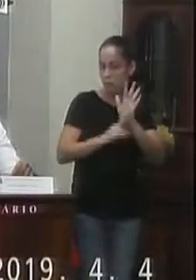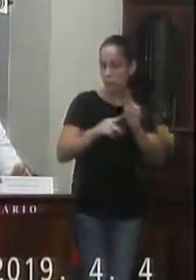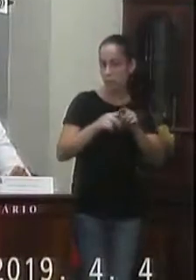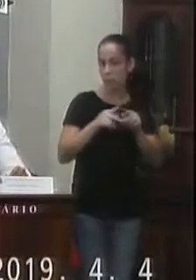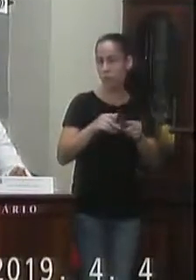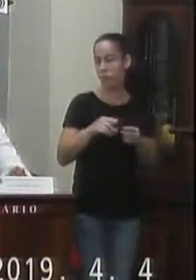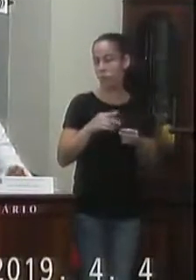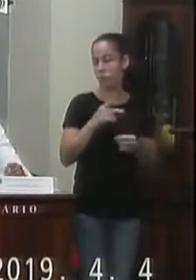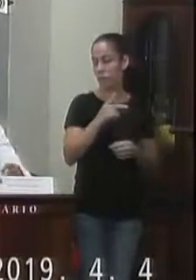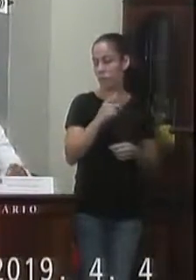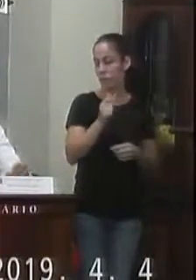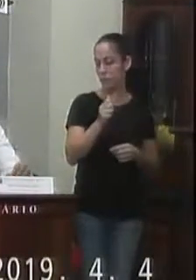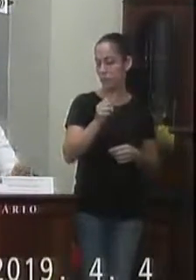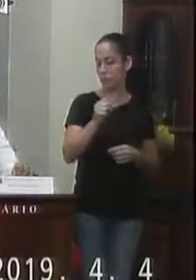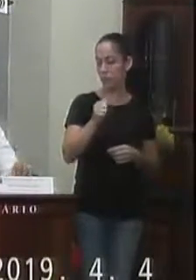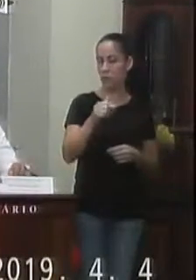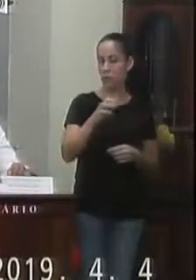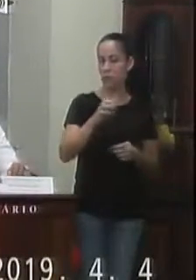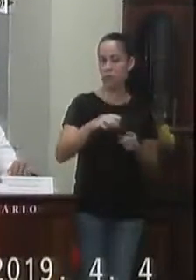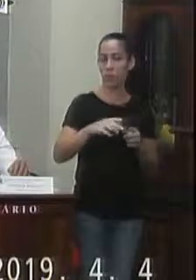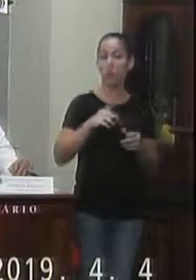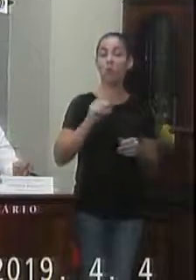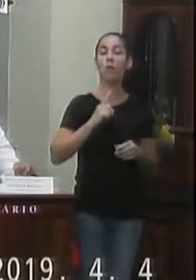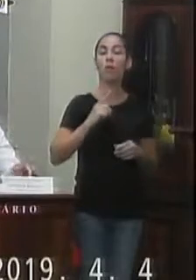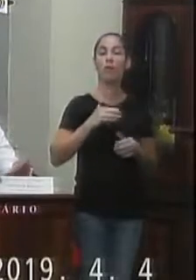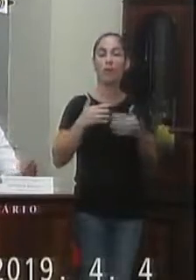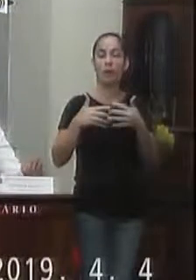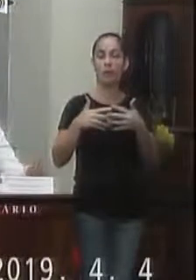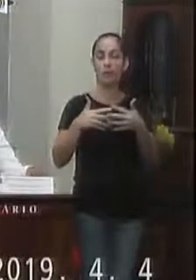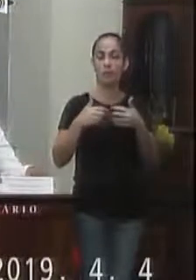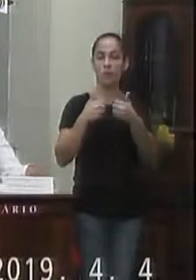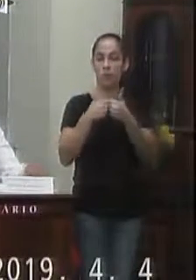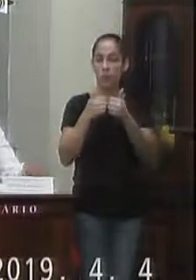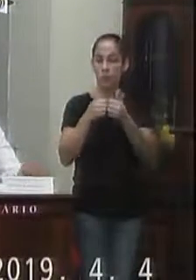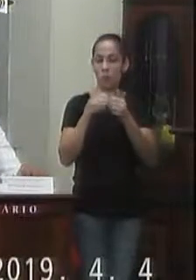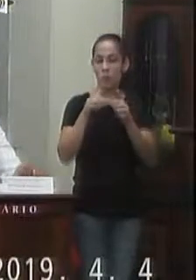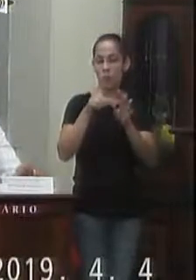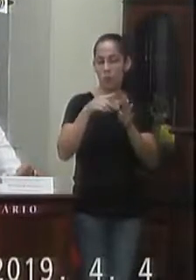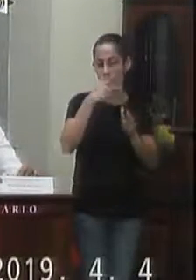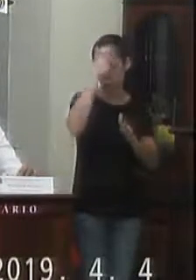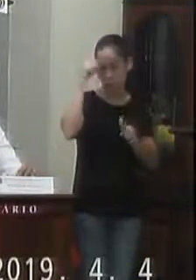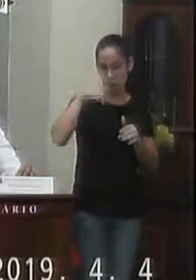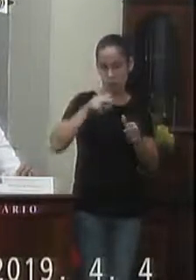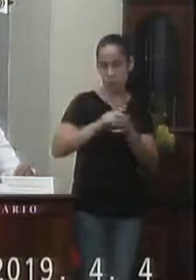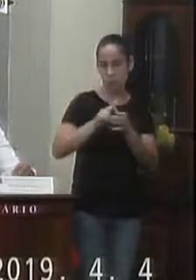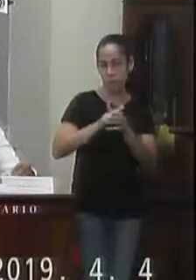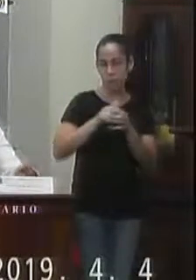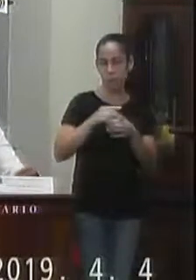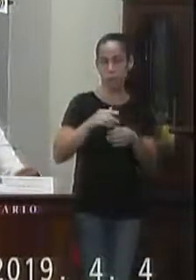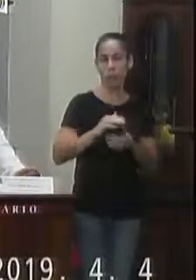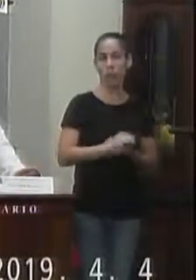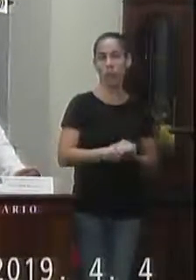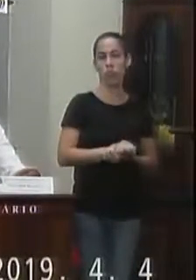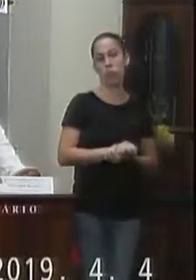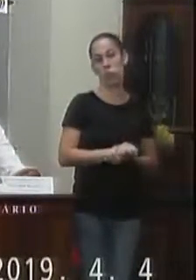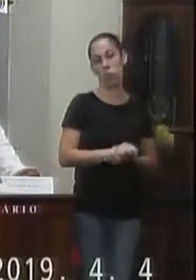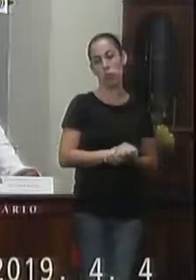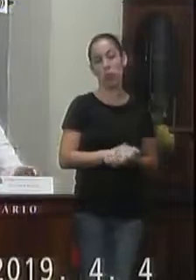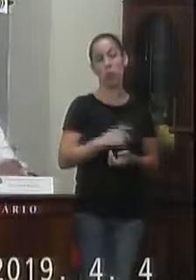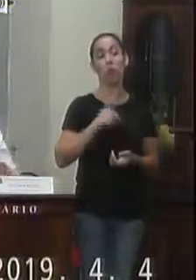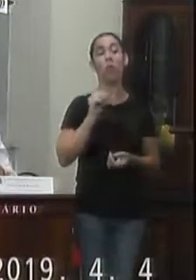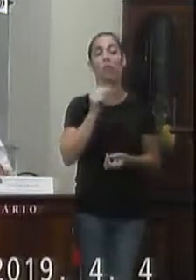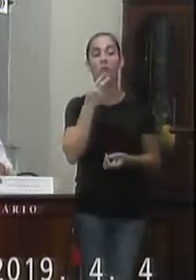Passageiros. Emenda. Institui o transporte remunerado privado individual de passageiros no município de Valença e dá outras providências. Trata-se